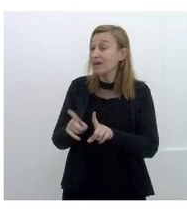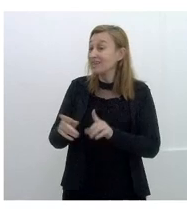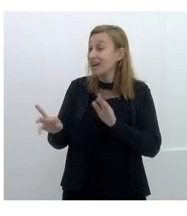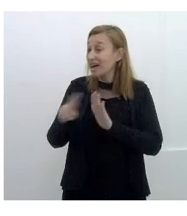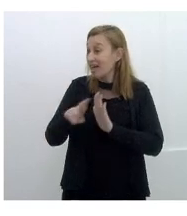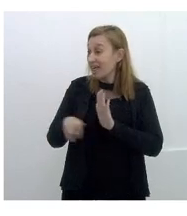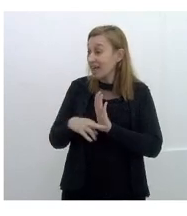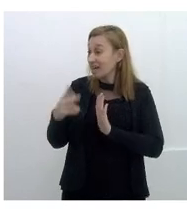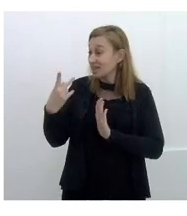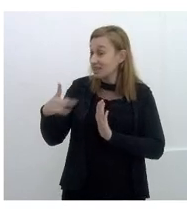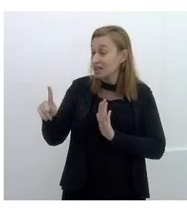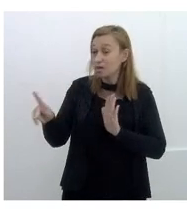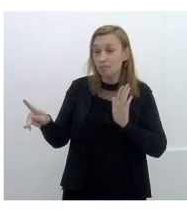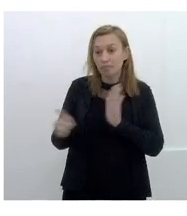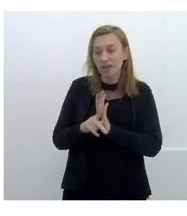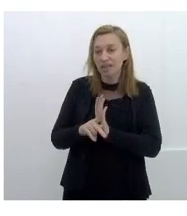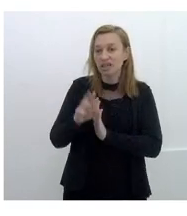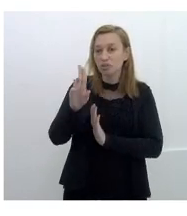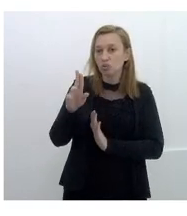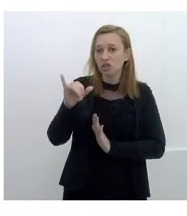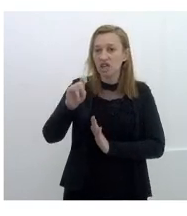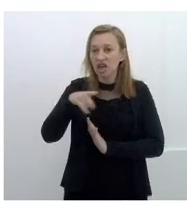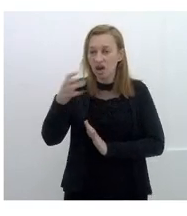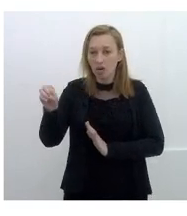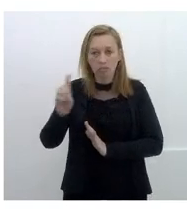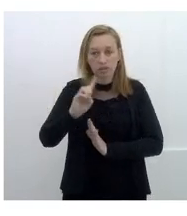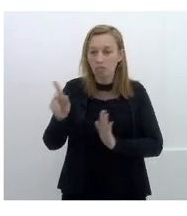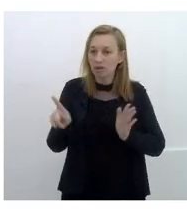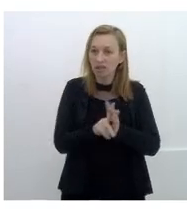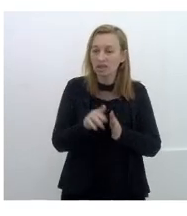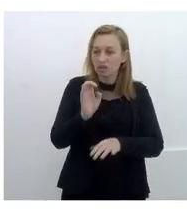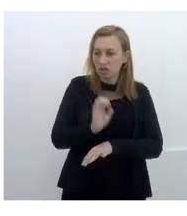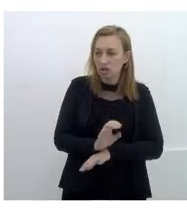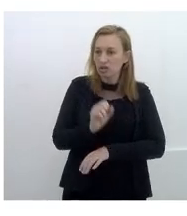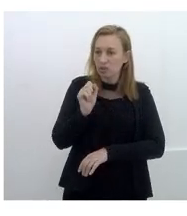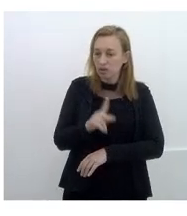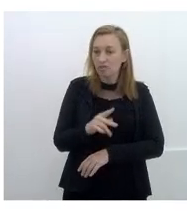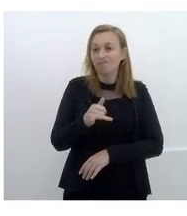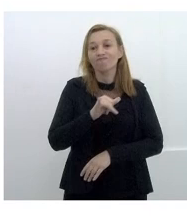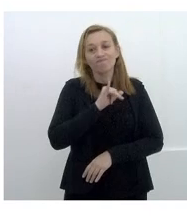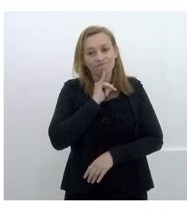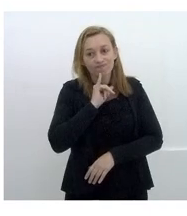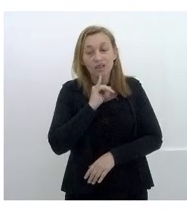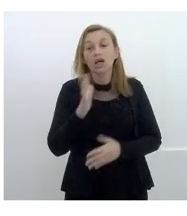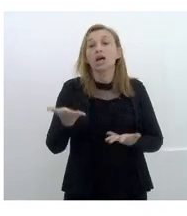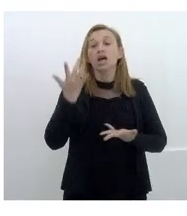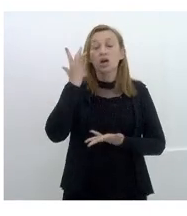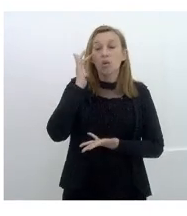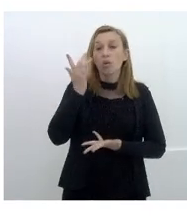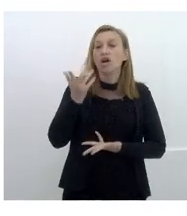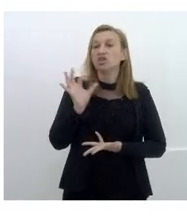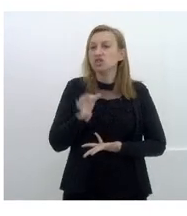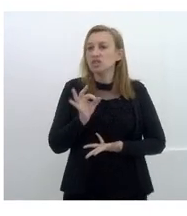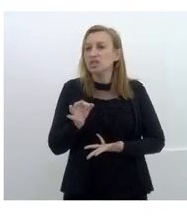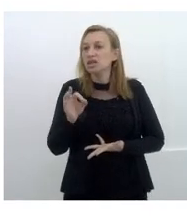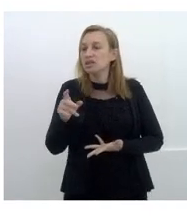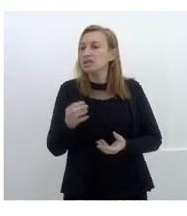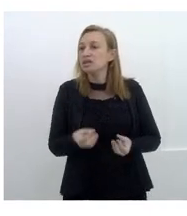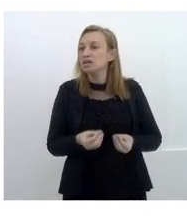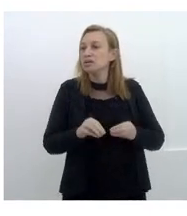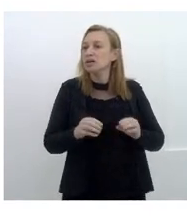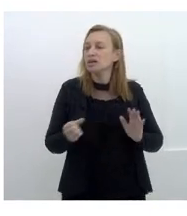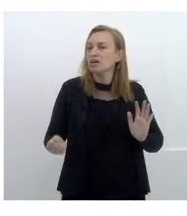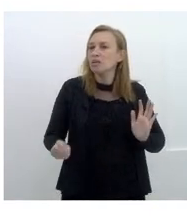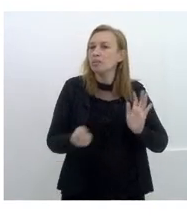são as regras da união não é as regras do Estado tá Infelizmente eu acho que inclusive isso fere o